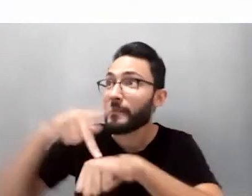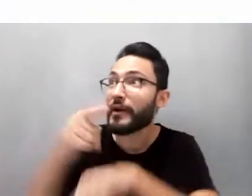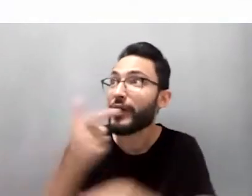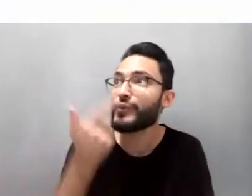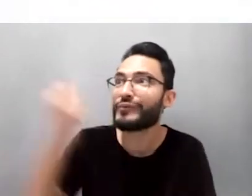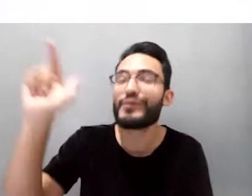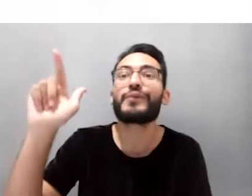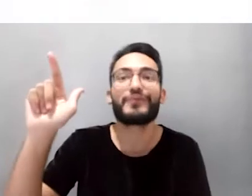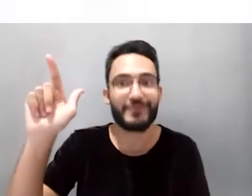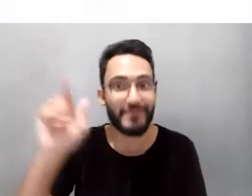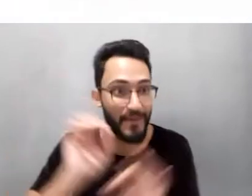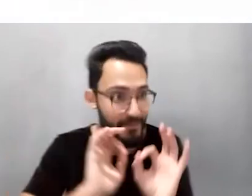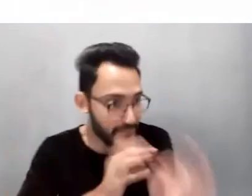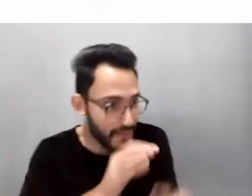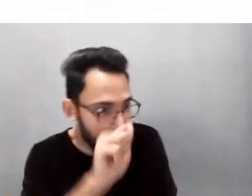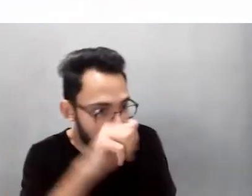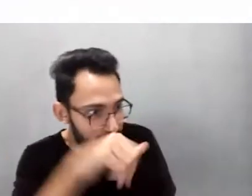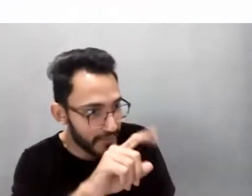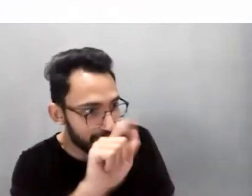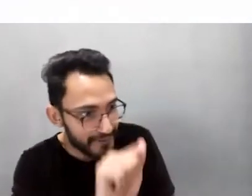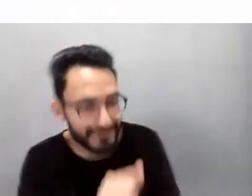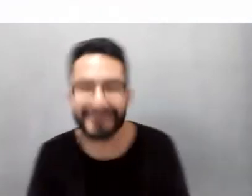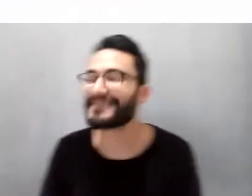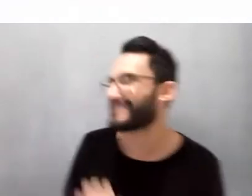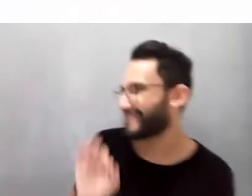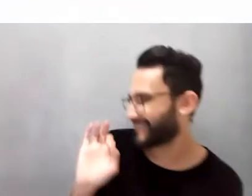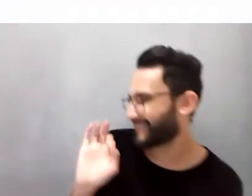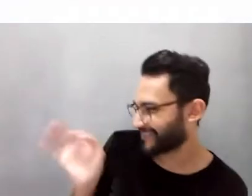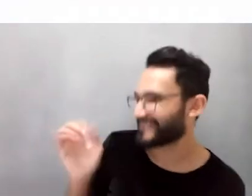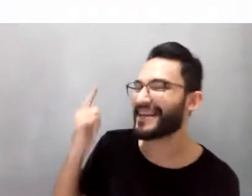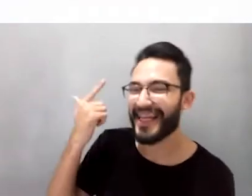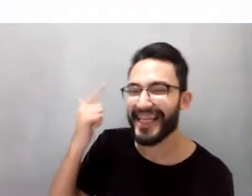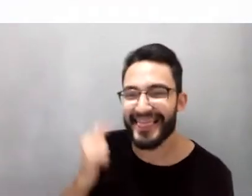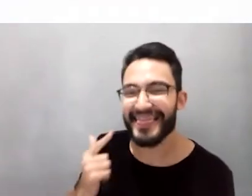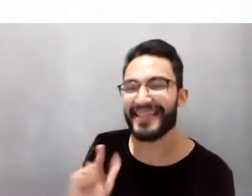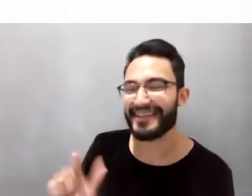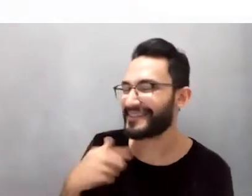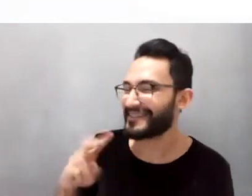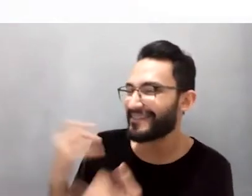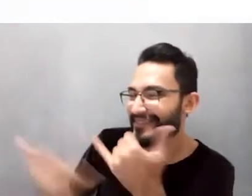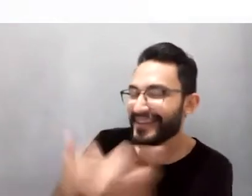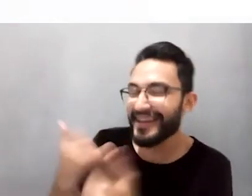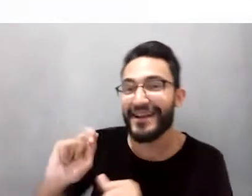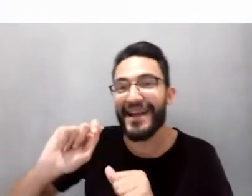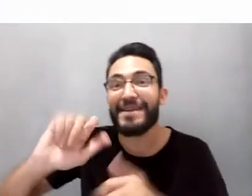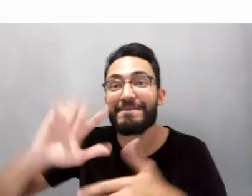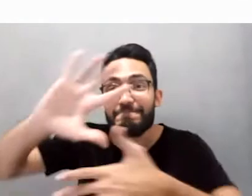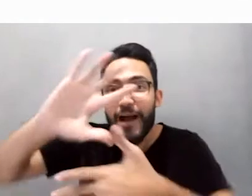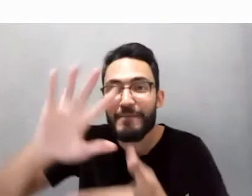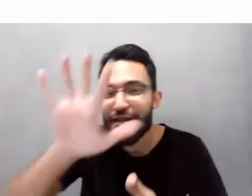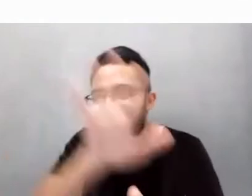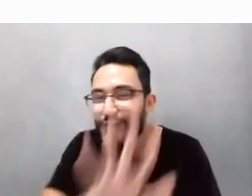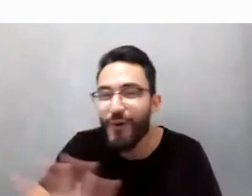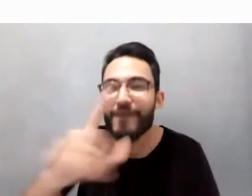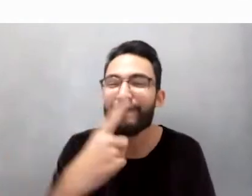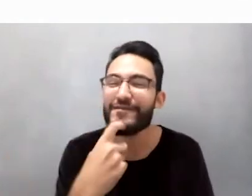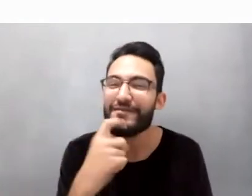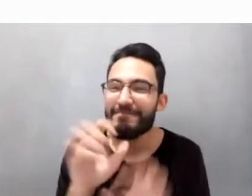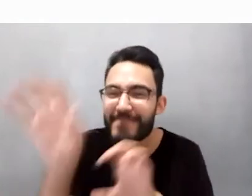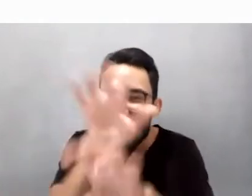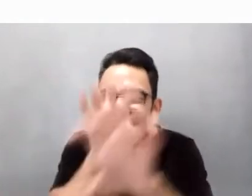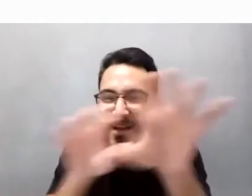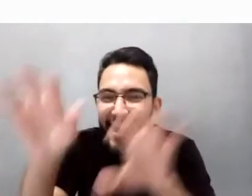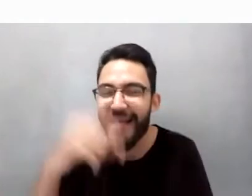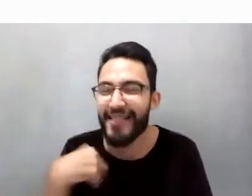né, Amandinha? Exato, eu brinco com a Ali que eu não vejo a hora de ver esse mapinha todo pintadinho aí da gente